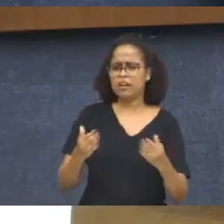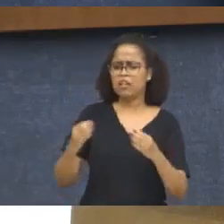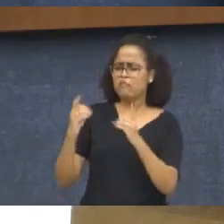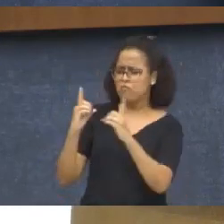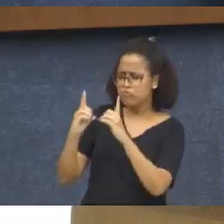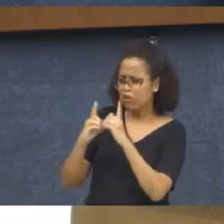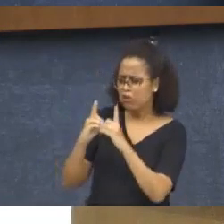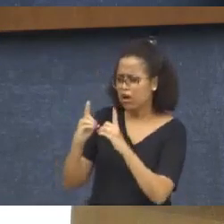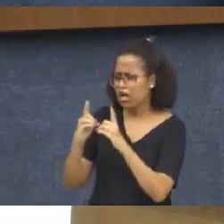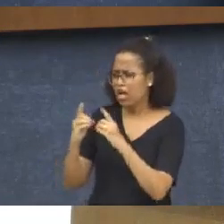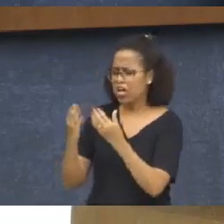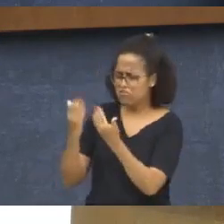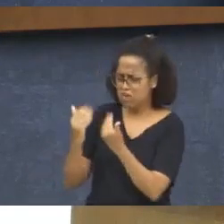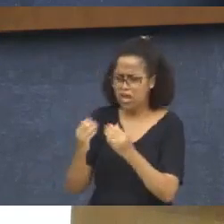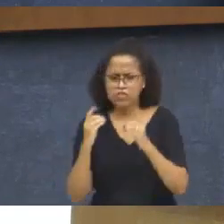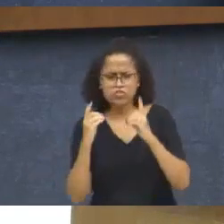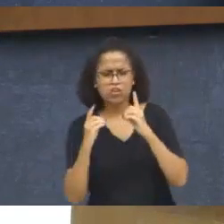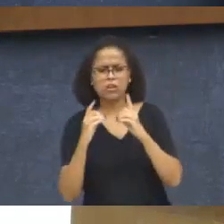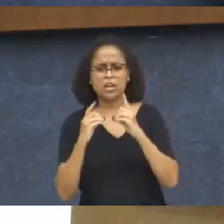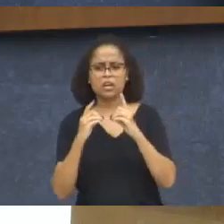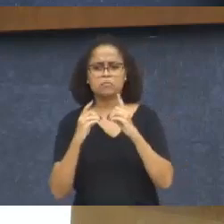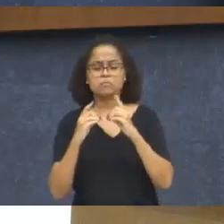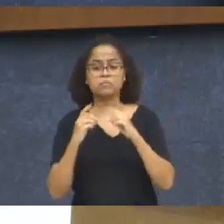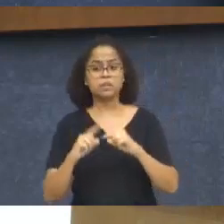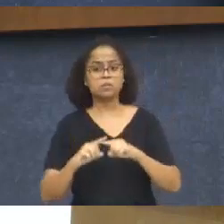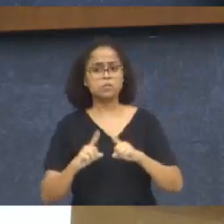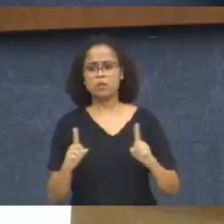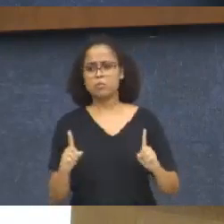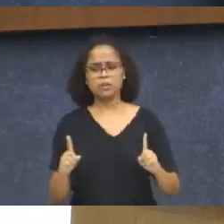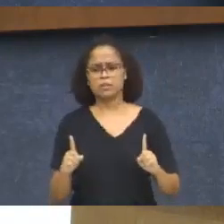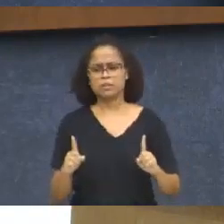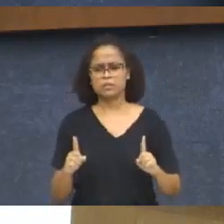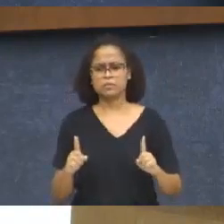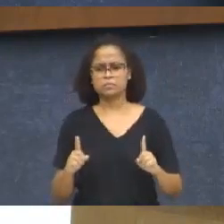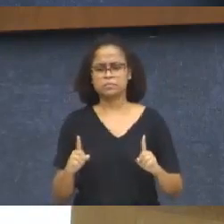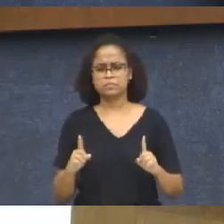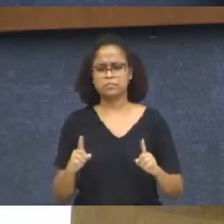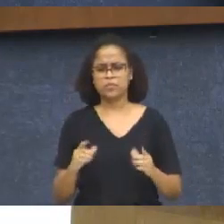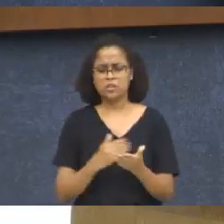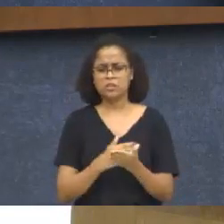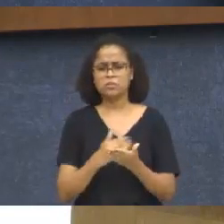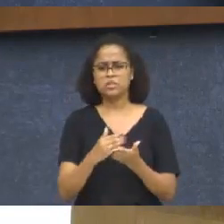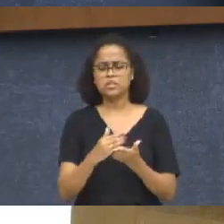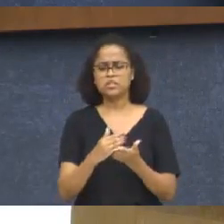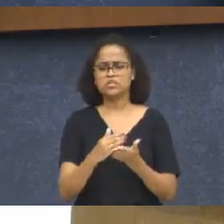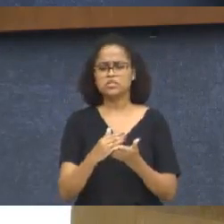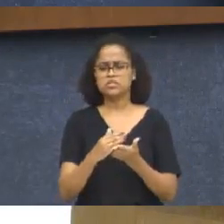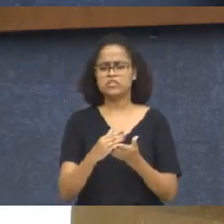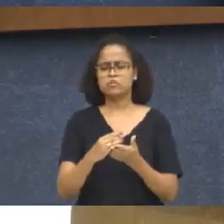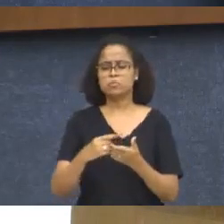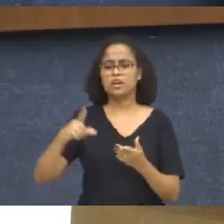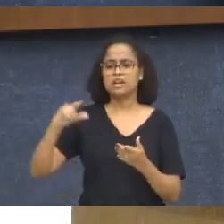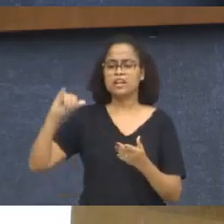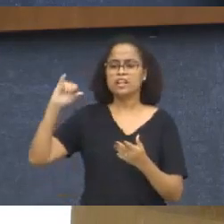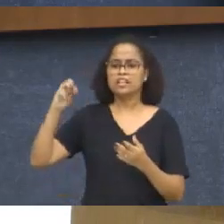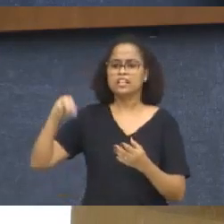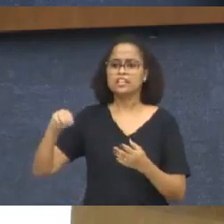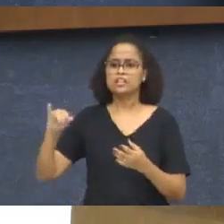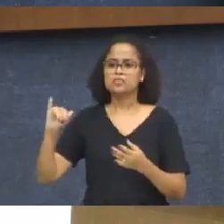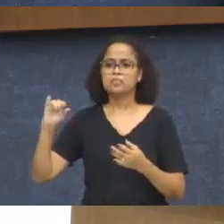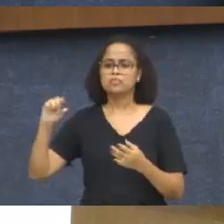querem impor o seu ponto de vista. E aqui, no início, nós tivemos uma liminar com uma multa